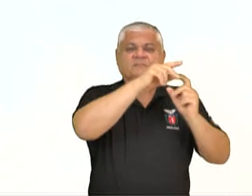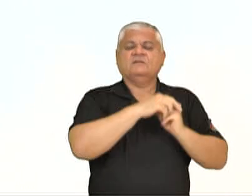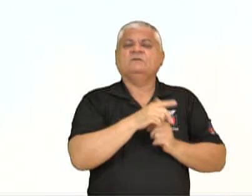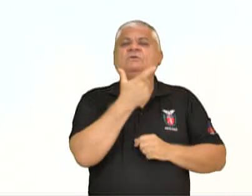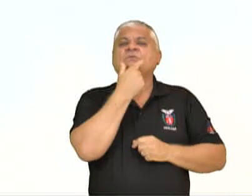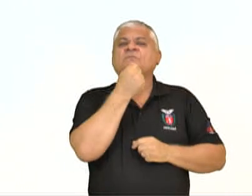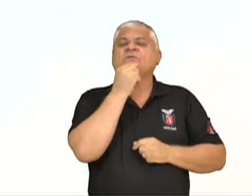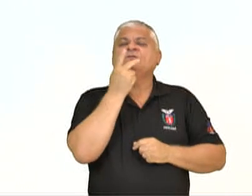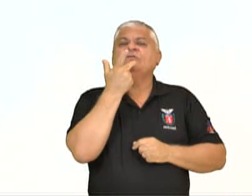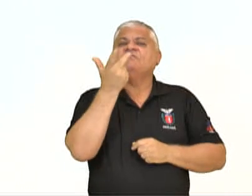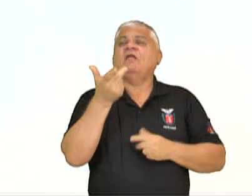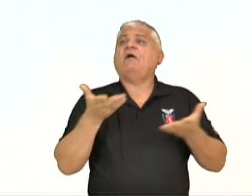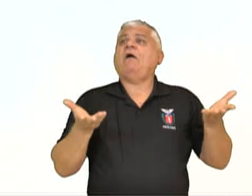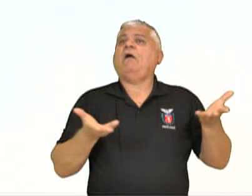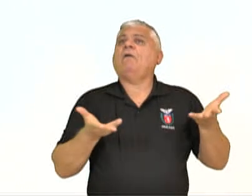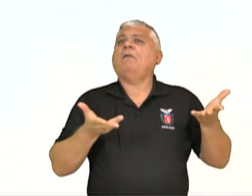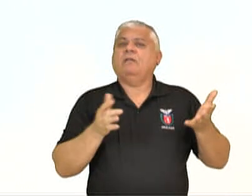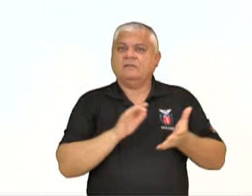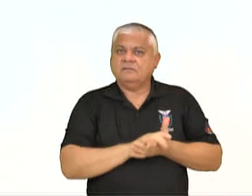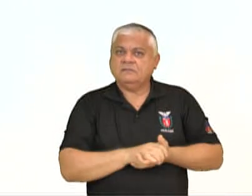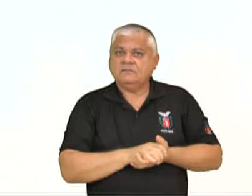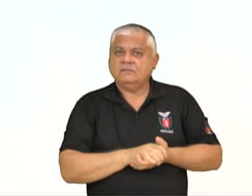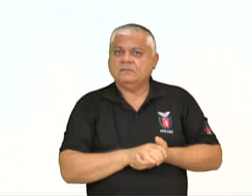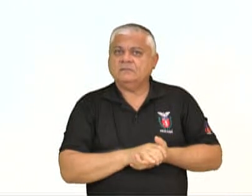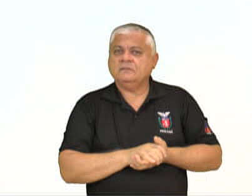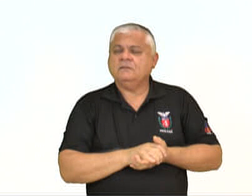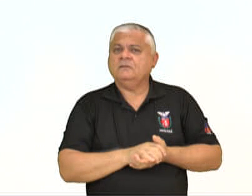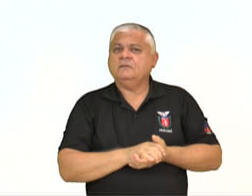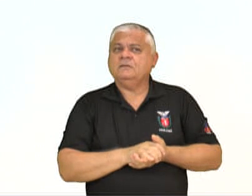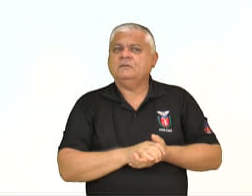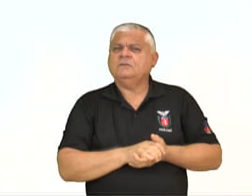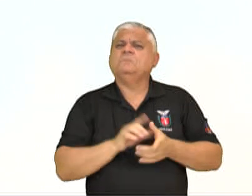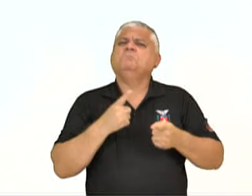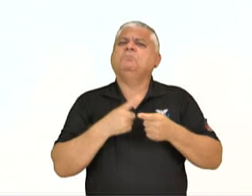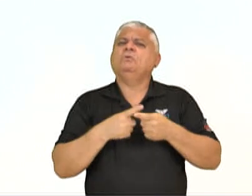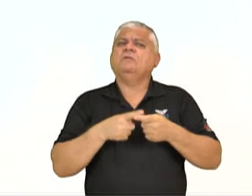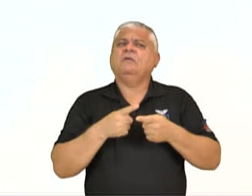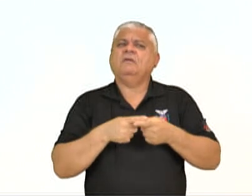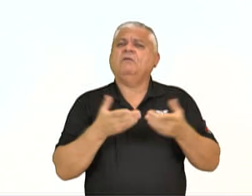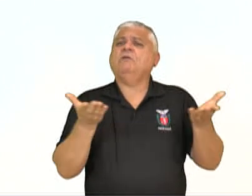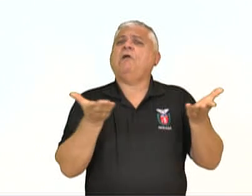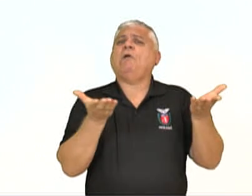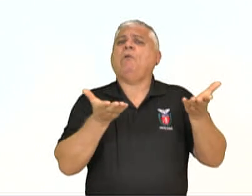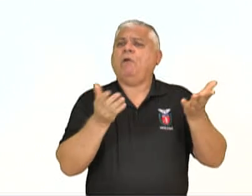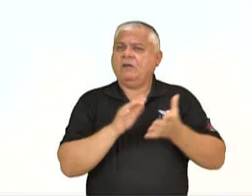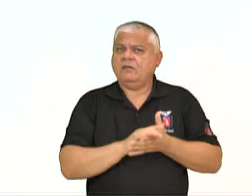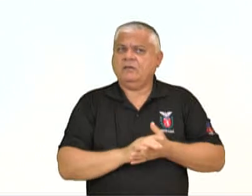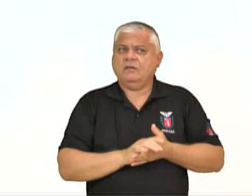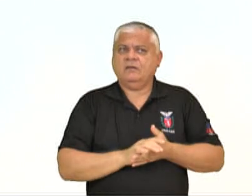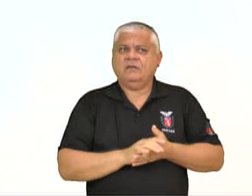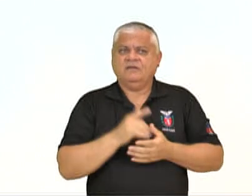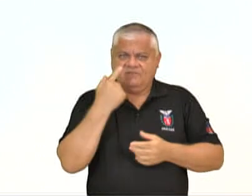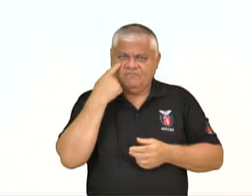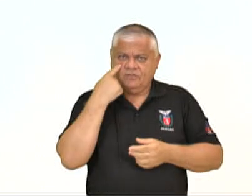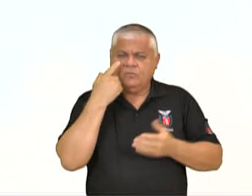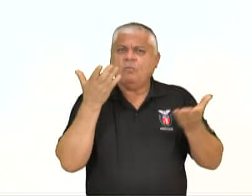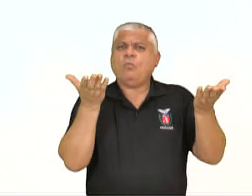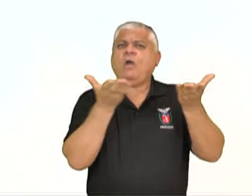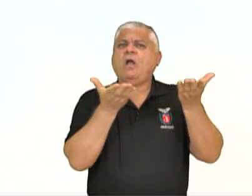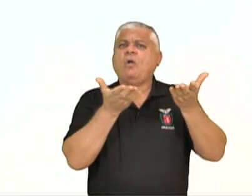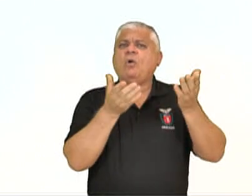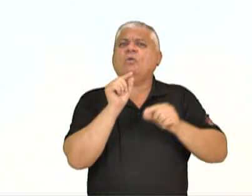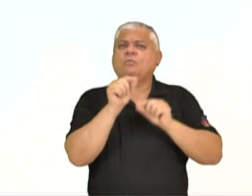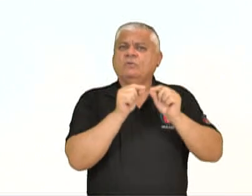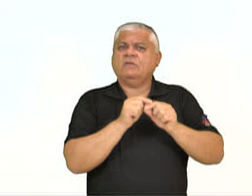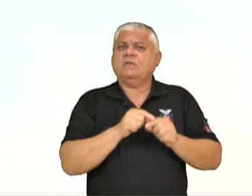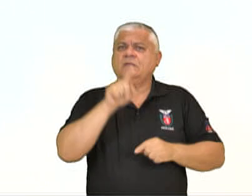Armandinho diz, e agora? Por que essa pontuação foi usada? Observem que foi usado ali